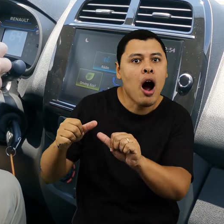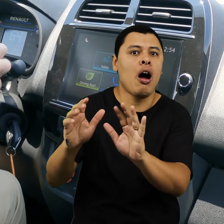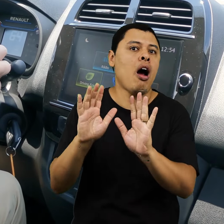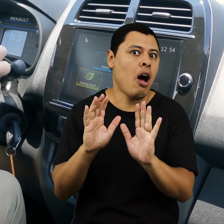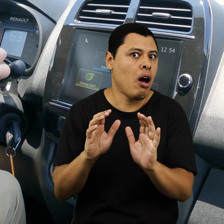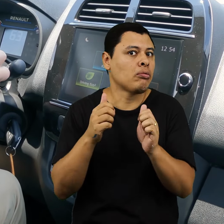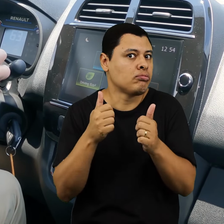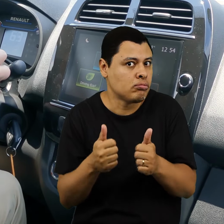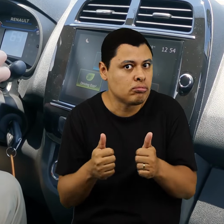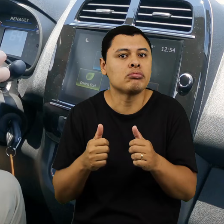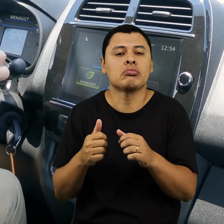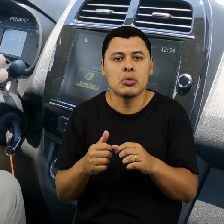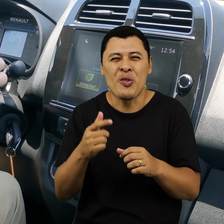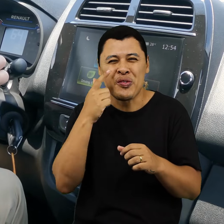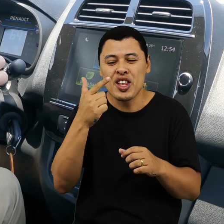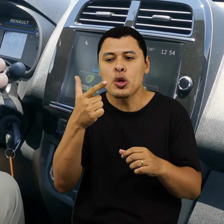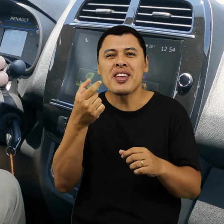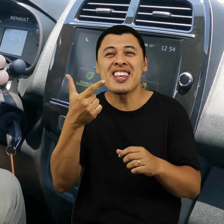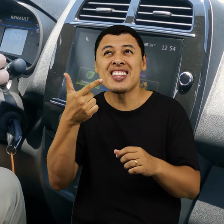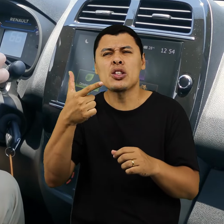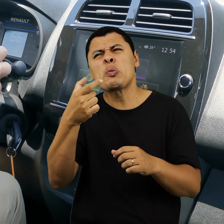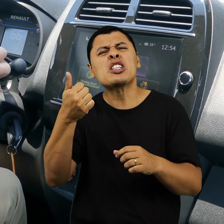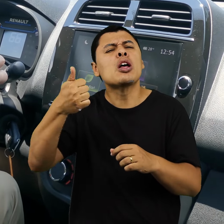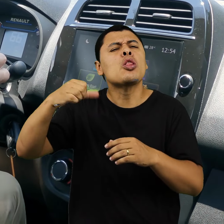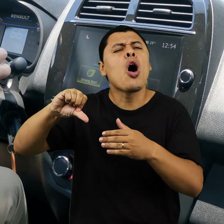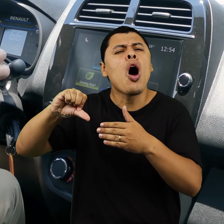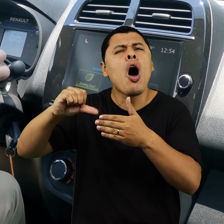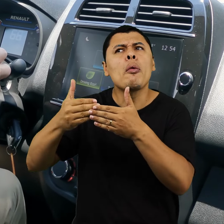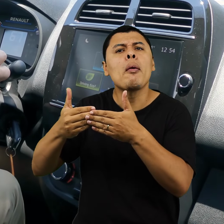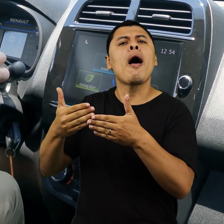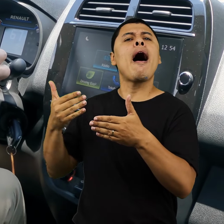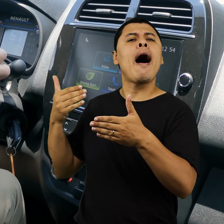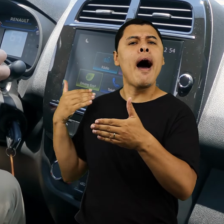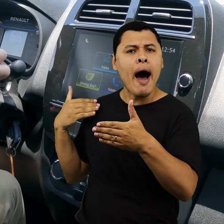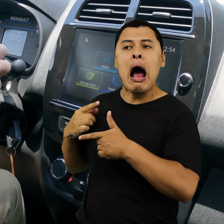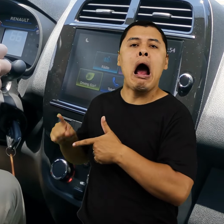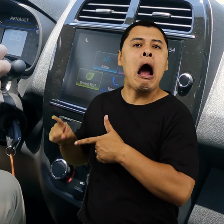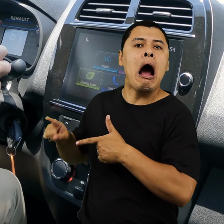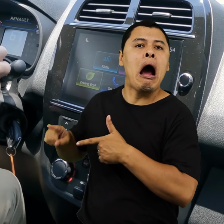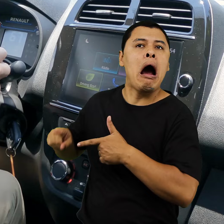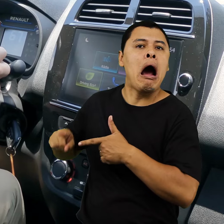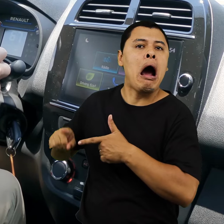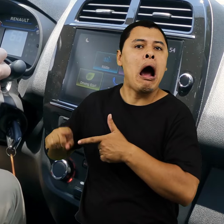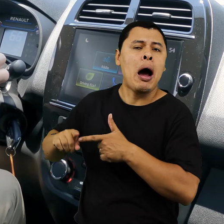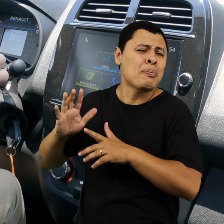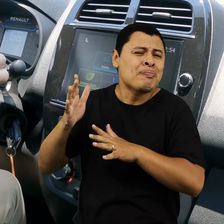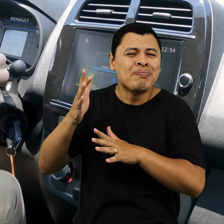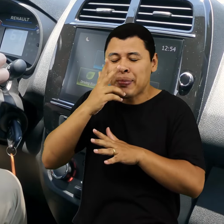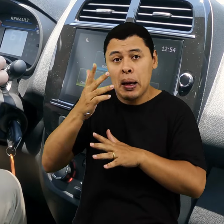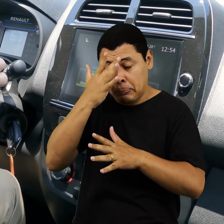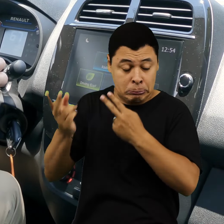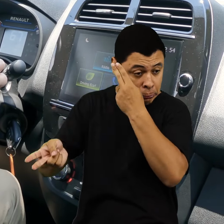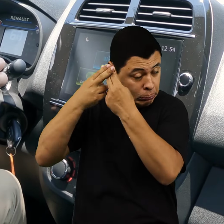você observar as reclamações, são todas de anos modelo 2019 para trás, mas aí o estrago já tinha sido feito,